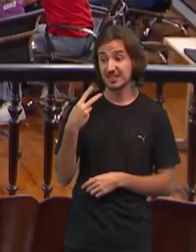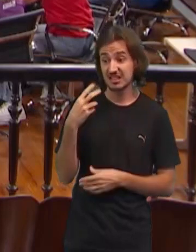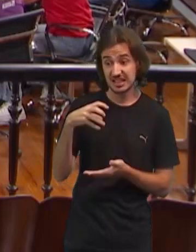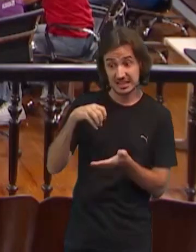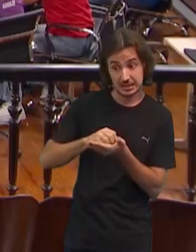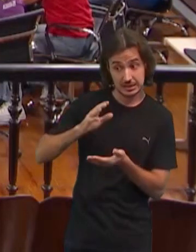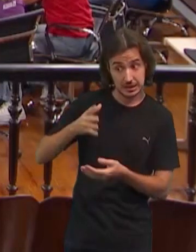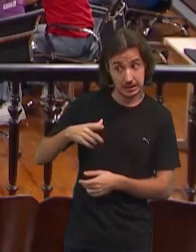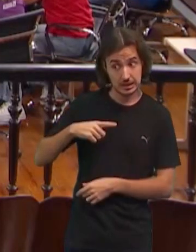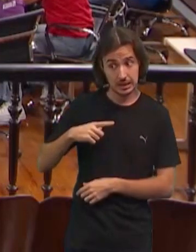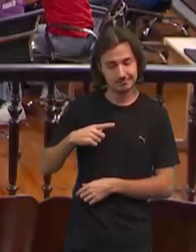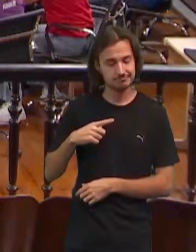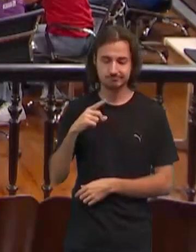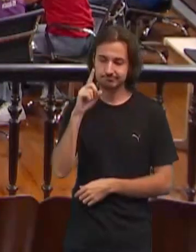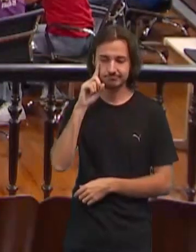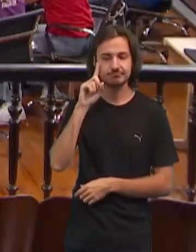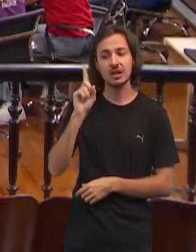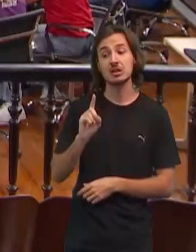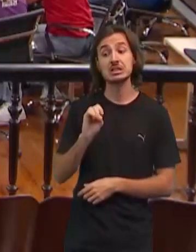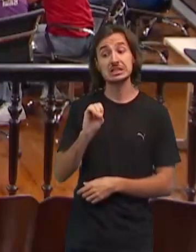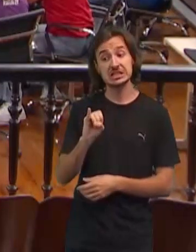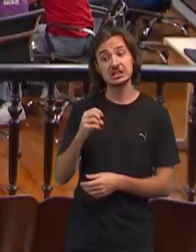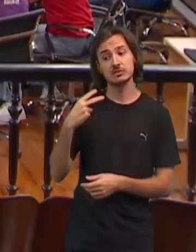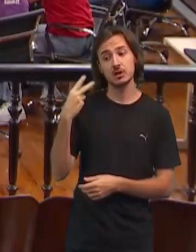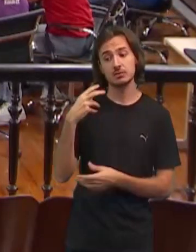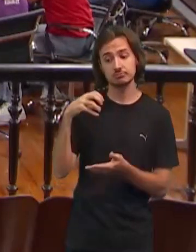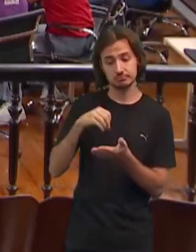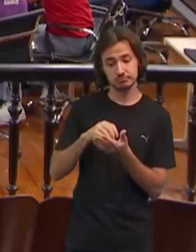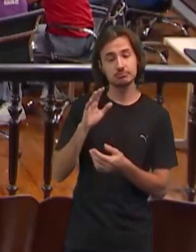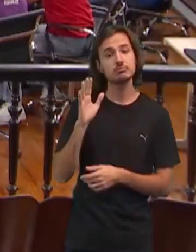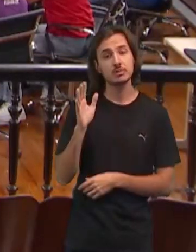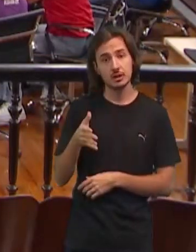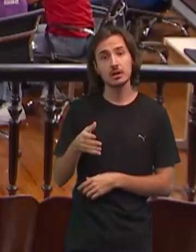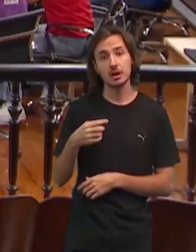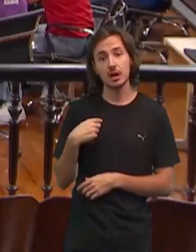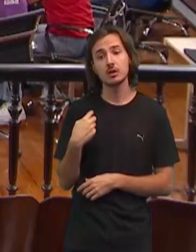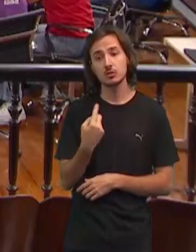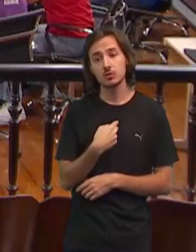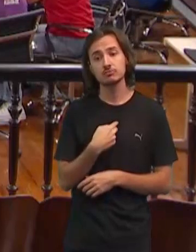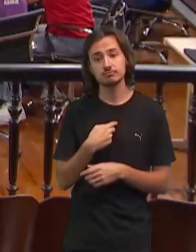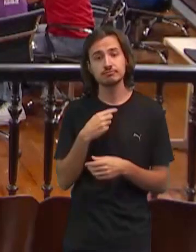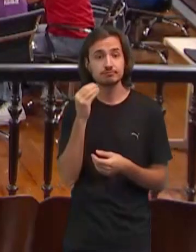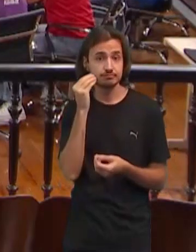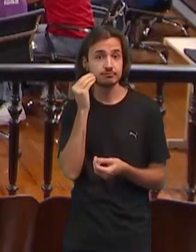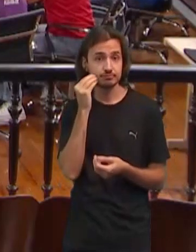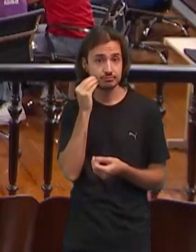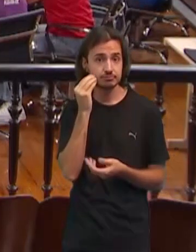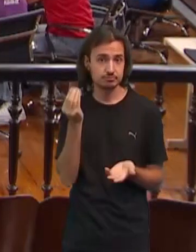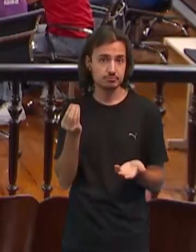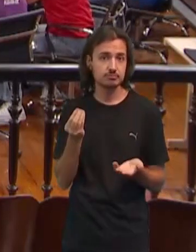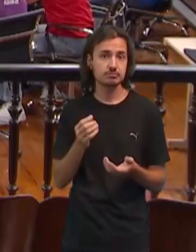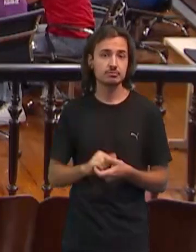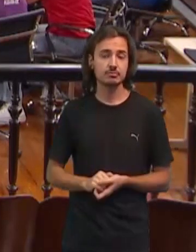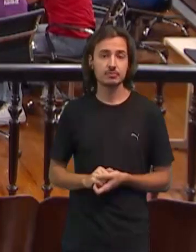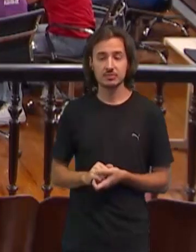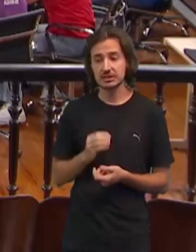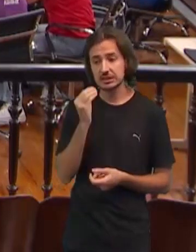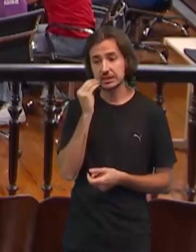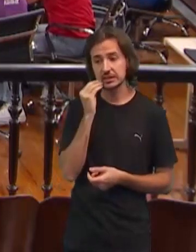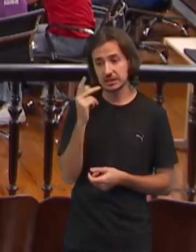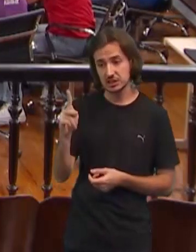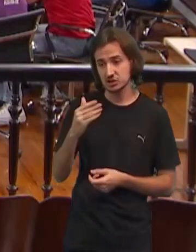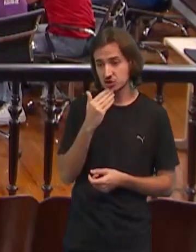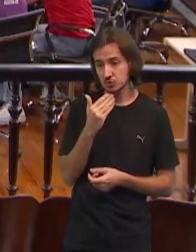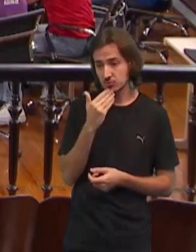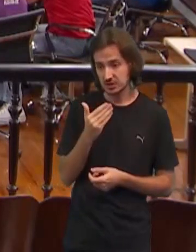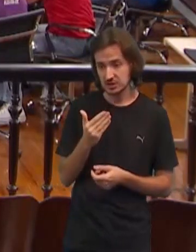Se houver vereador já inscrito, já estiver, nós vamos ver se regimentalmente é possível a gente fazer e atender ao pedido de Vossa Excelência. Só um minutinho,